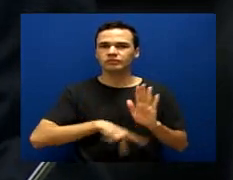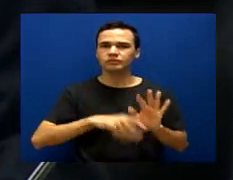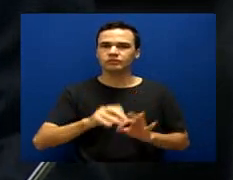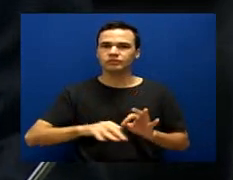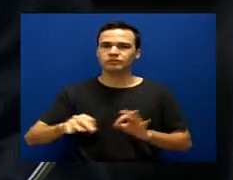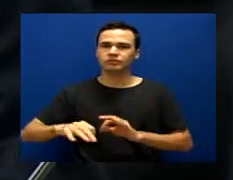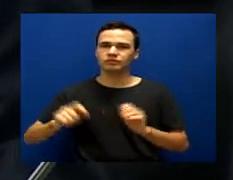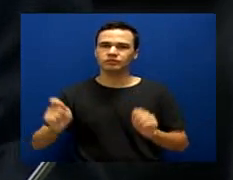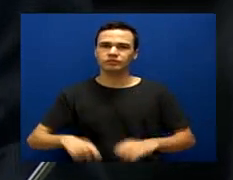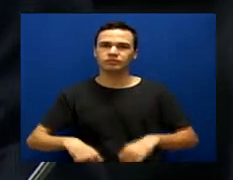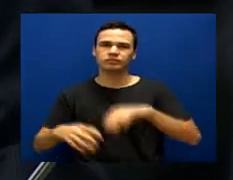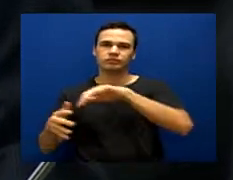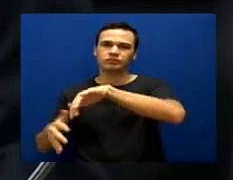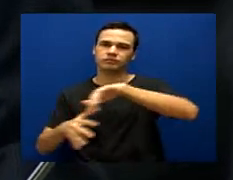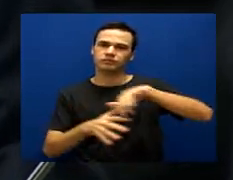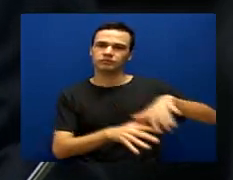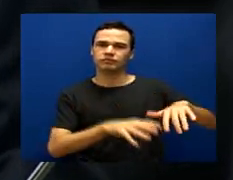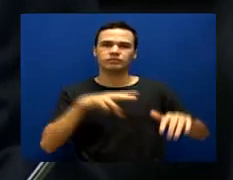relação a isso.